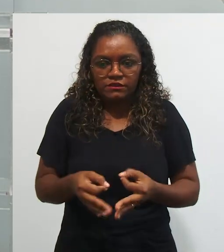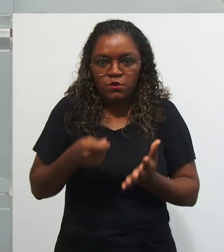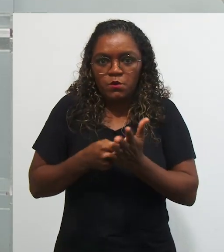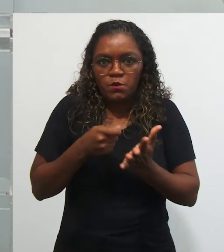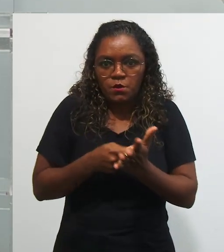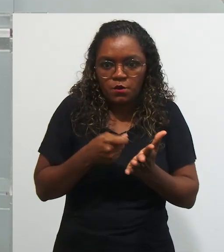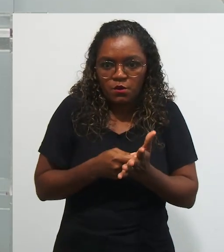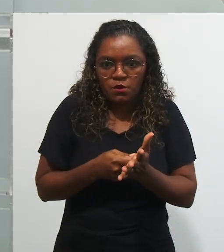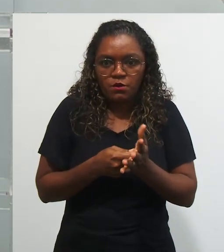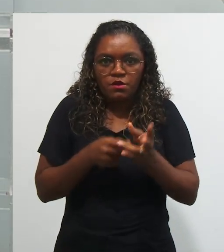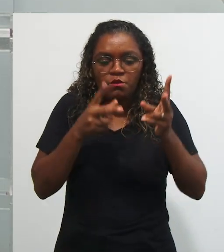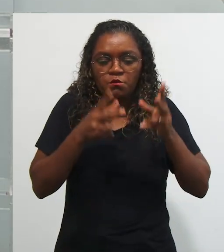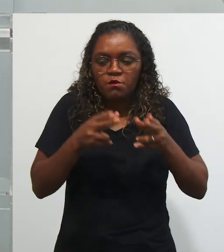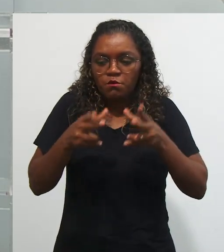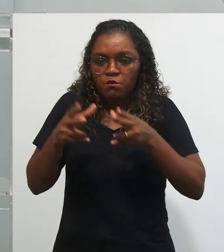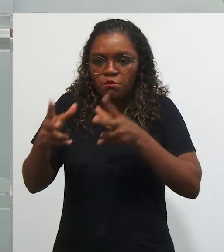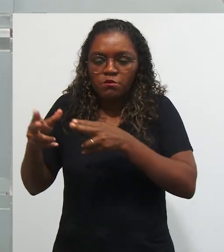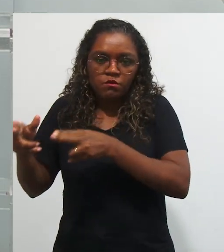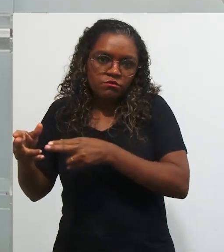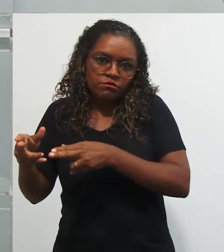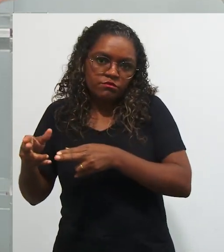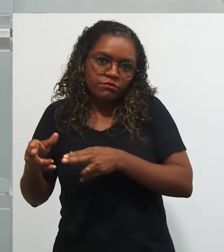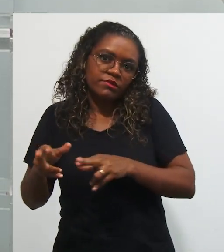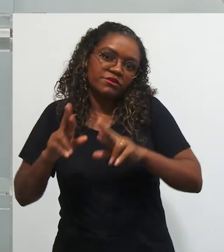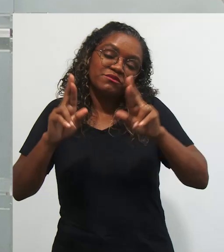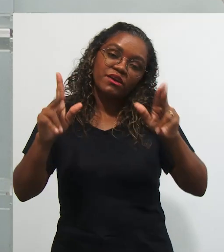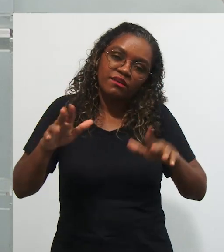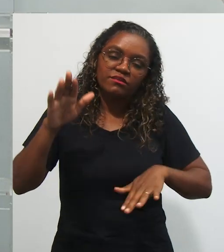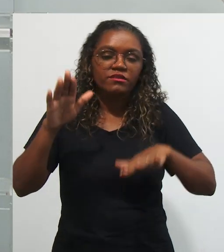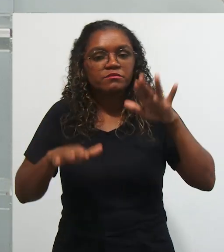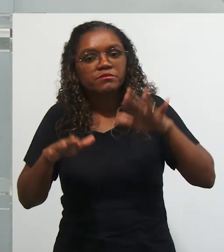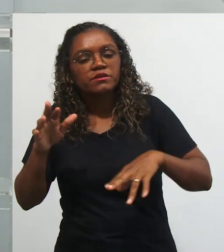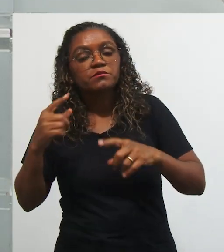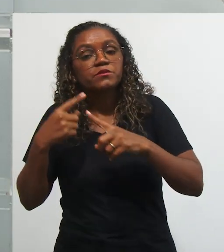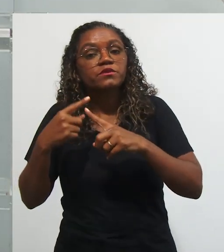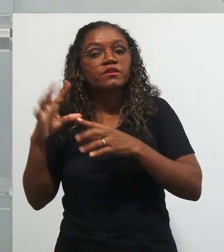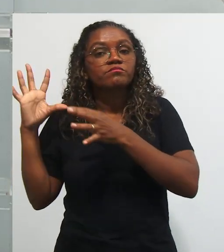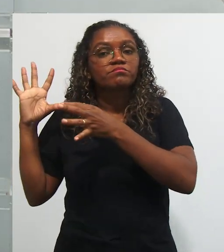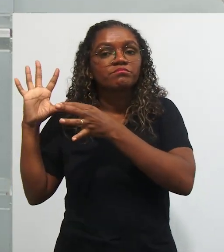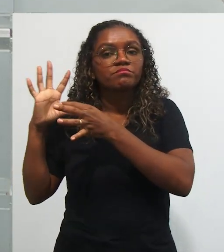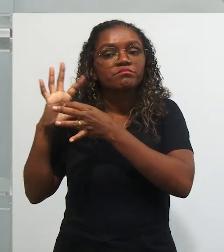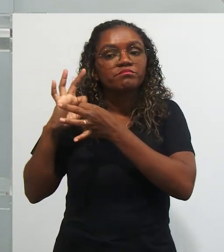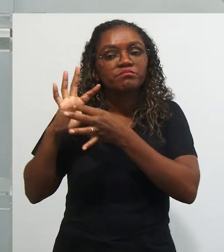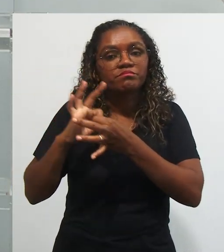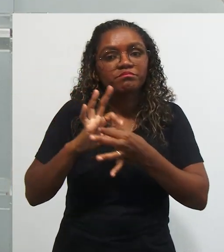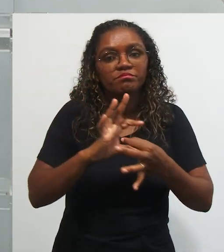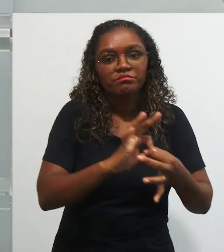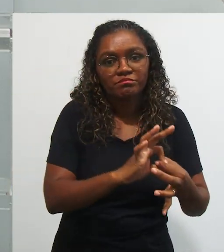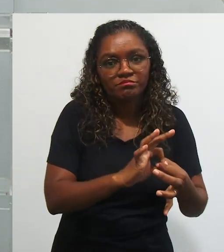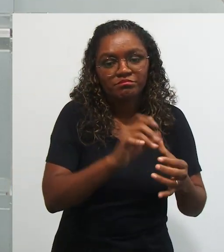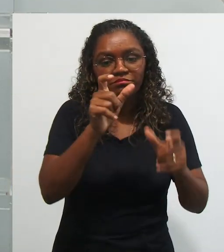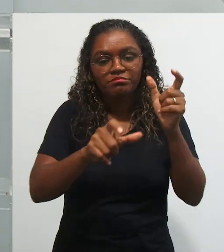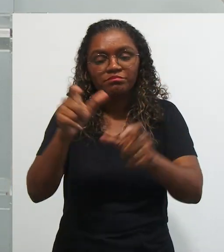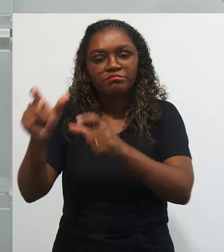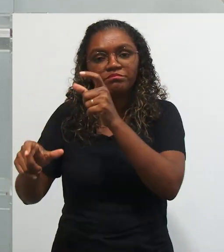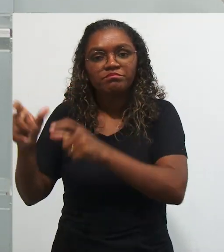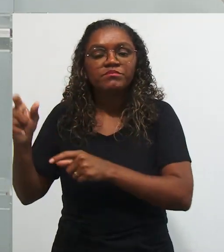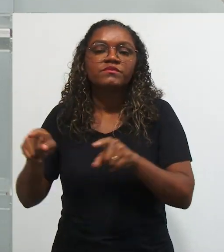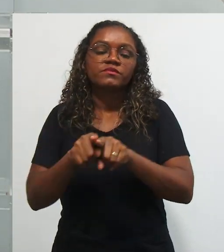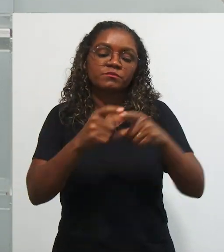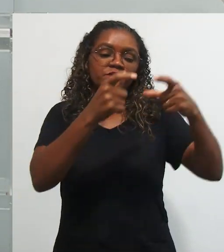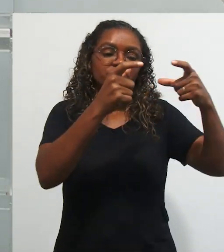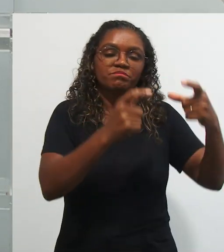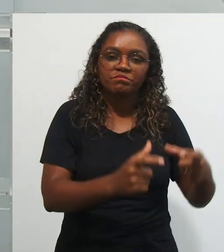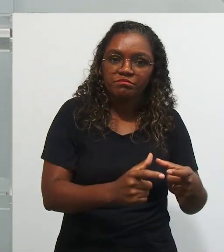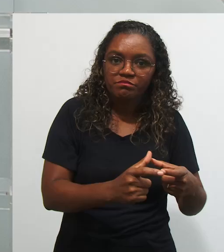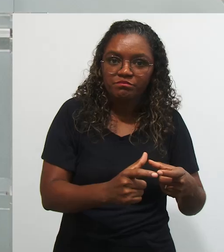extremamente aplicado do mesmo modo como foi em um caso anterior, porque o contexto é diferente, os sujeitos são diferentes, o